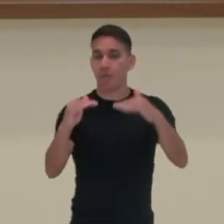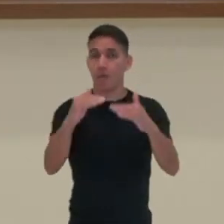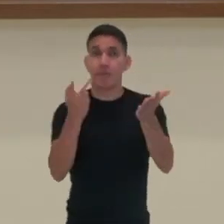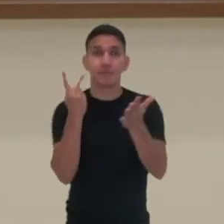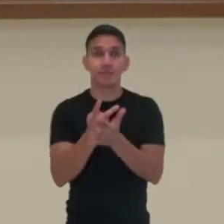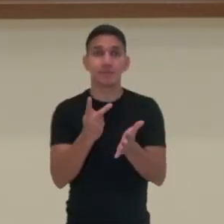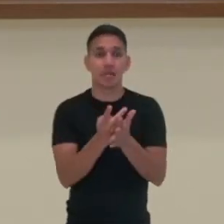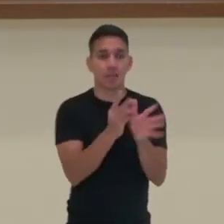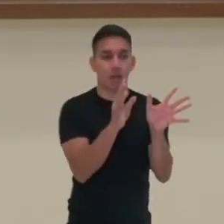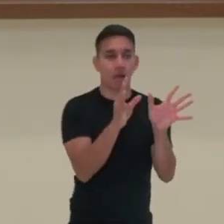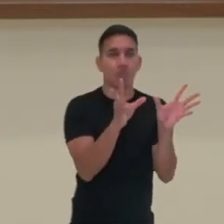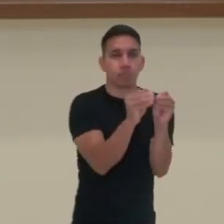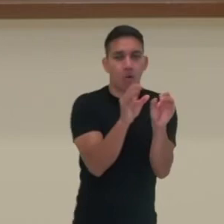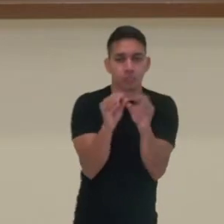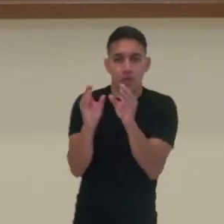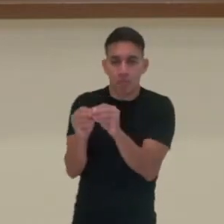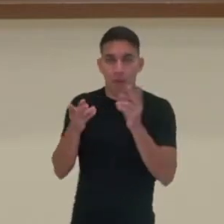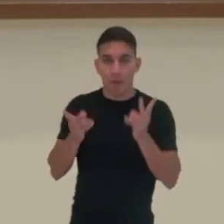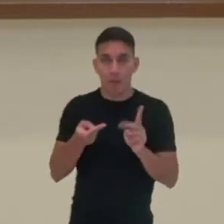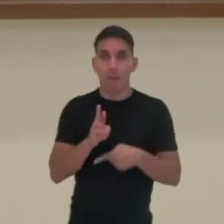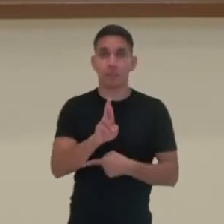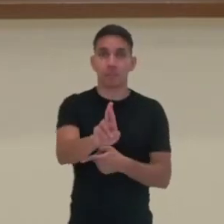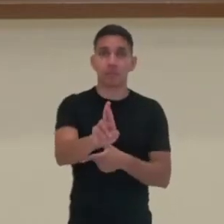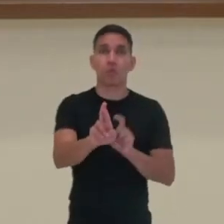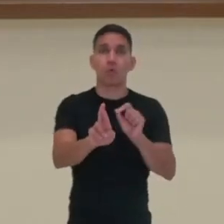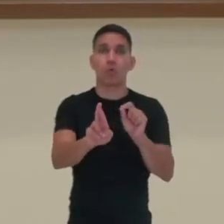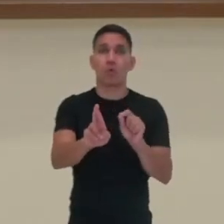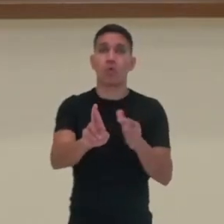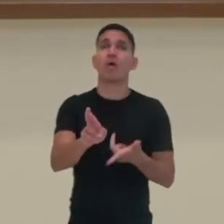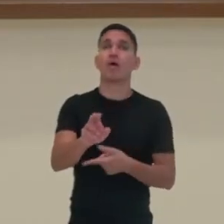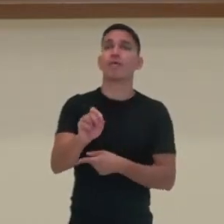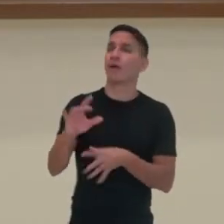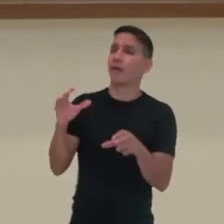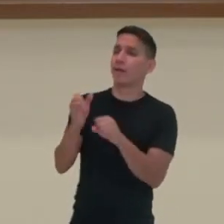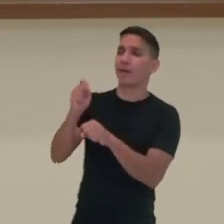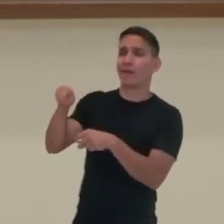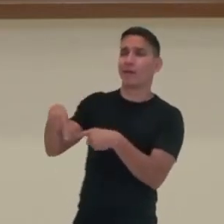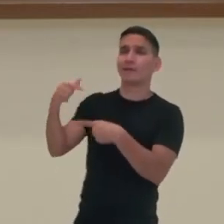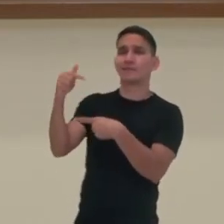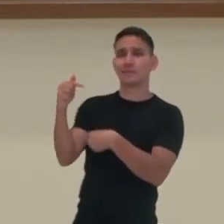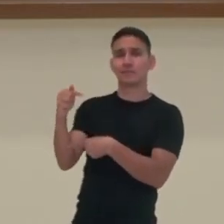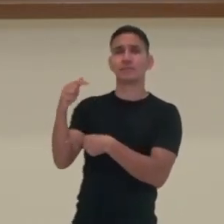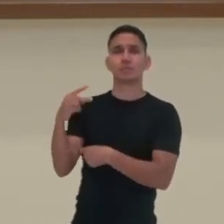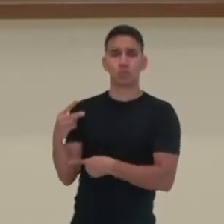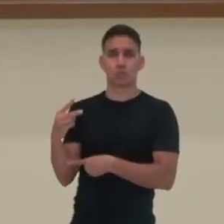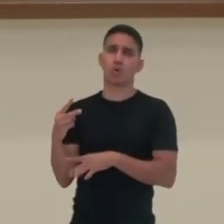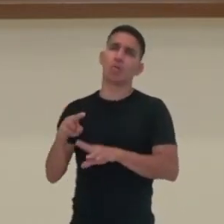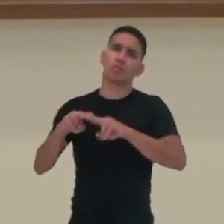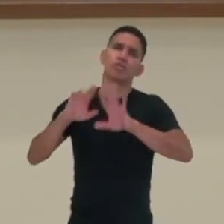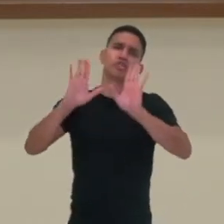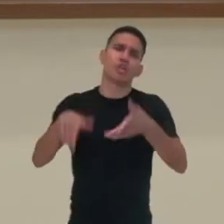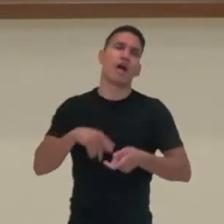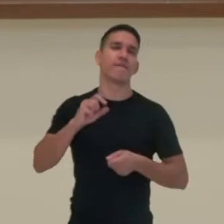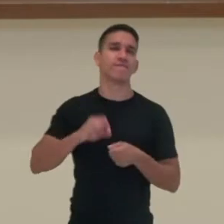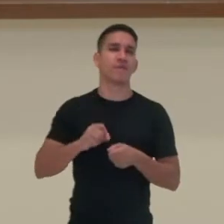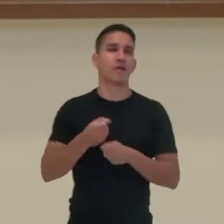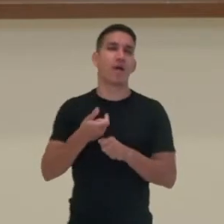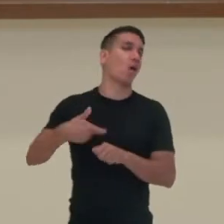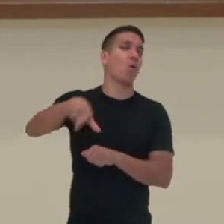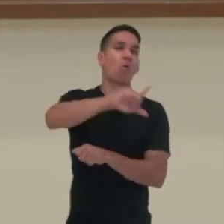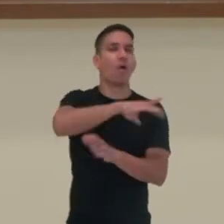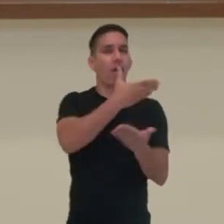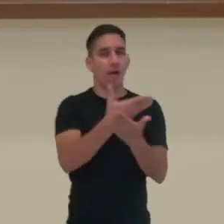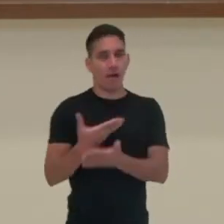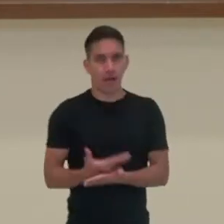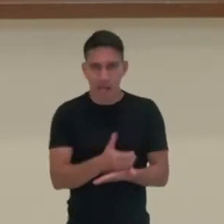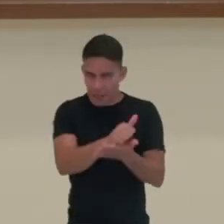o mesmo valor, que é igual a 72. Então já fizemos em aulas anteriores um exercício